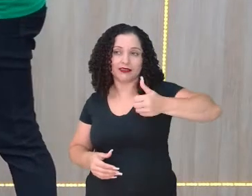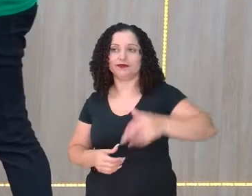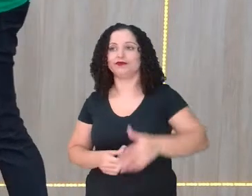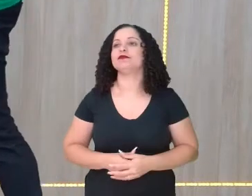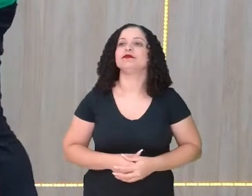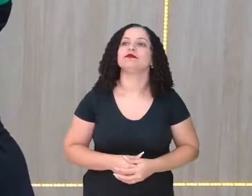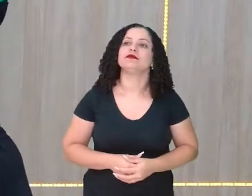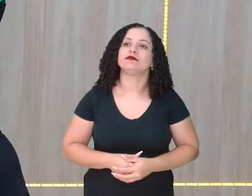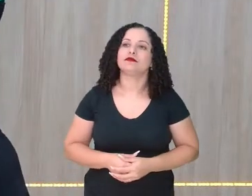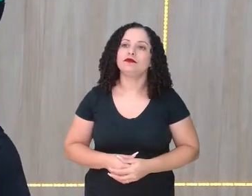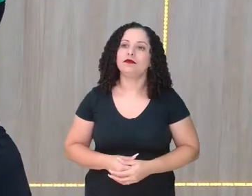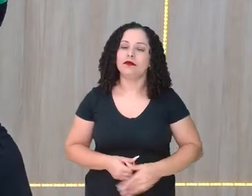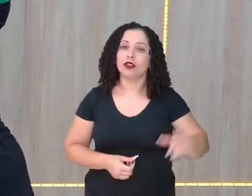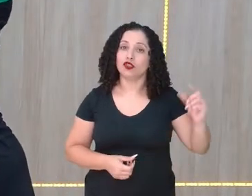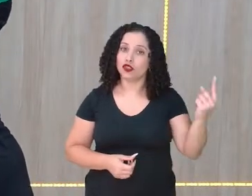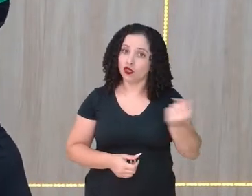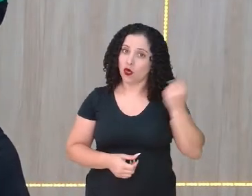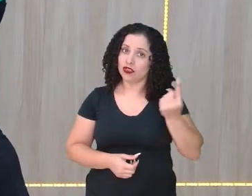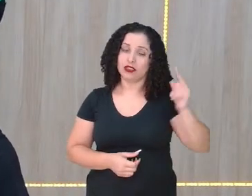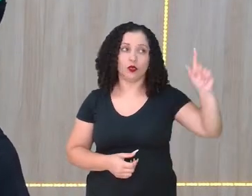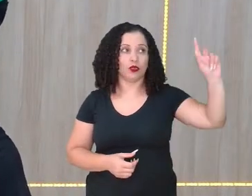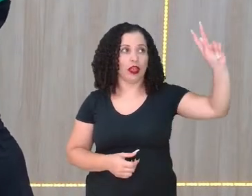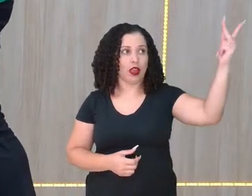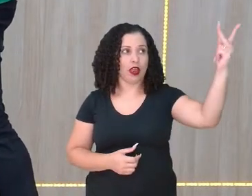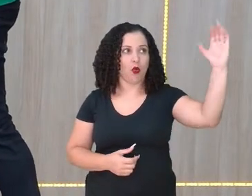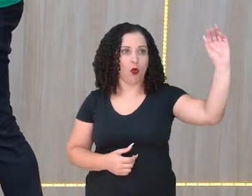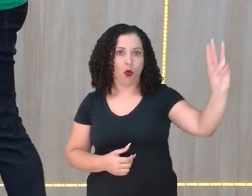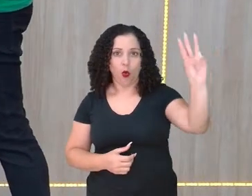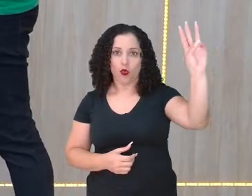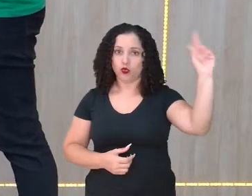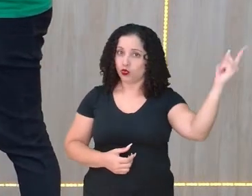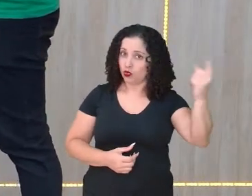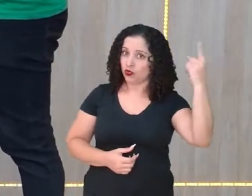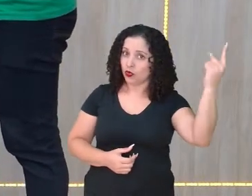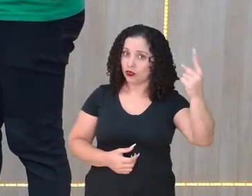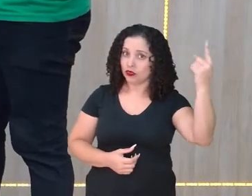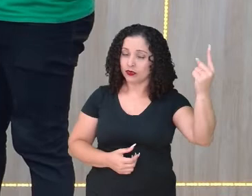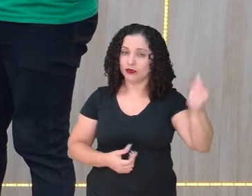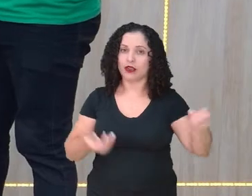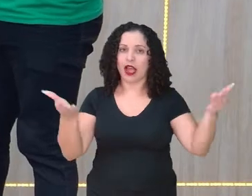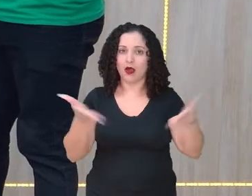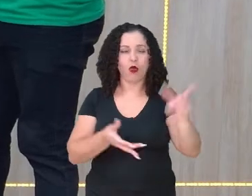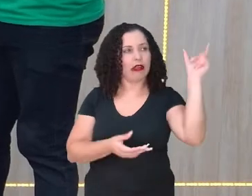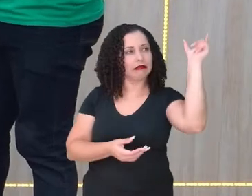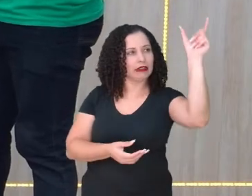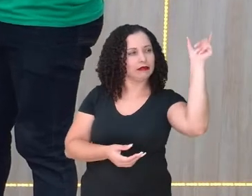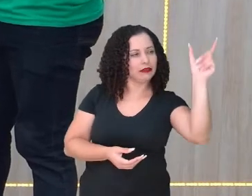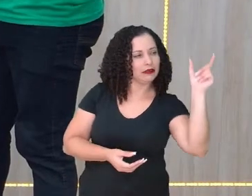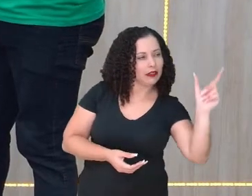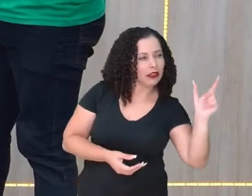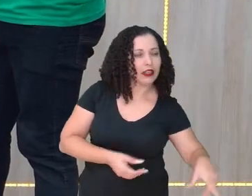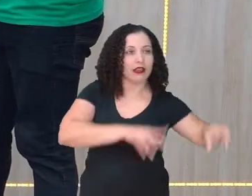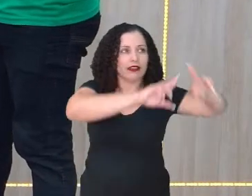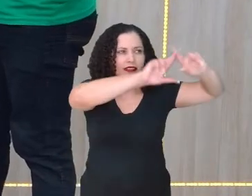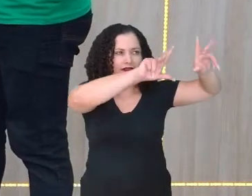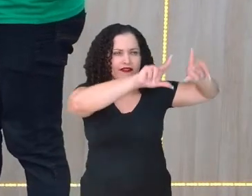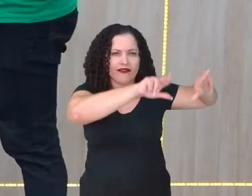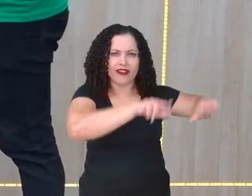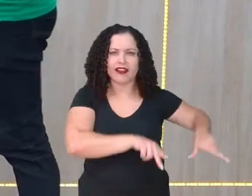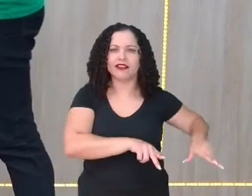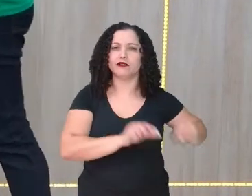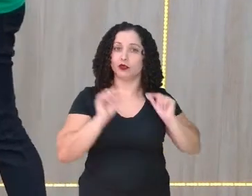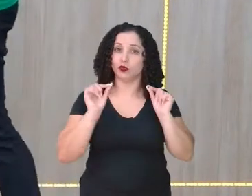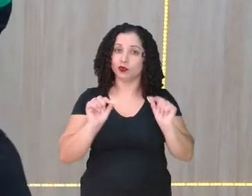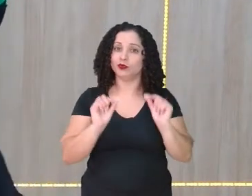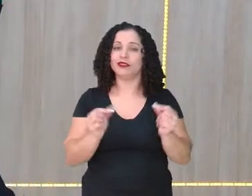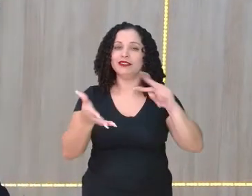O how sozinho traz essa ideia. Agora a gente vai ver o how acompanhado de um bocado de gente. Preste atenção que vai dar